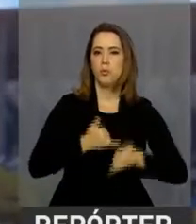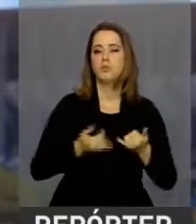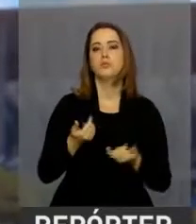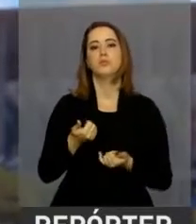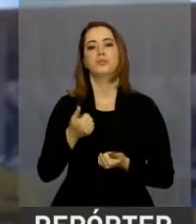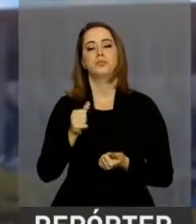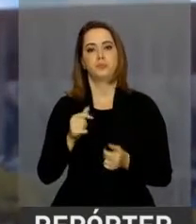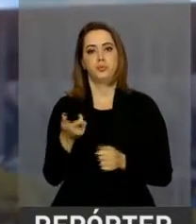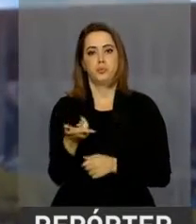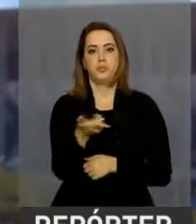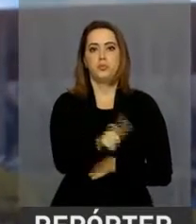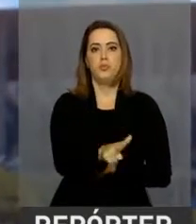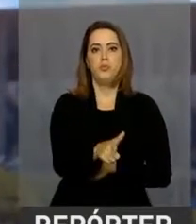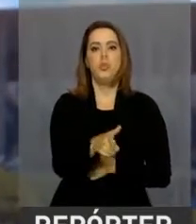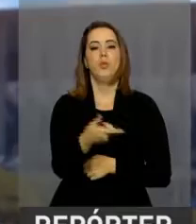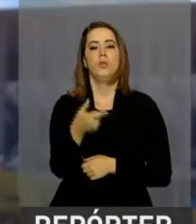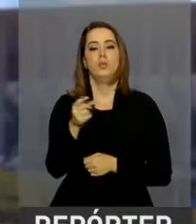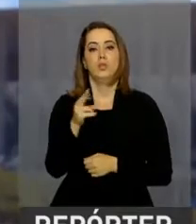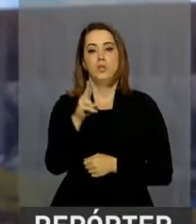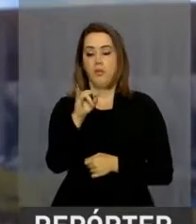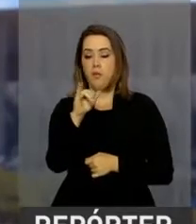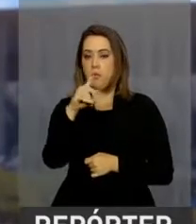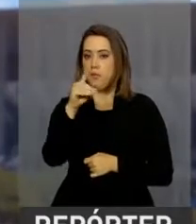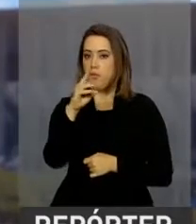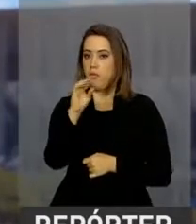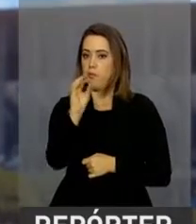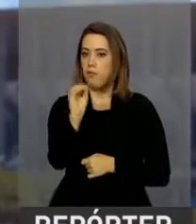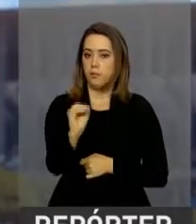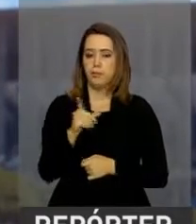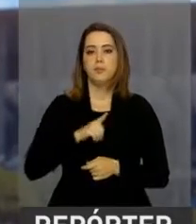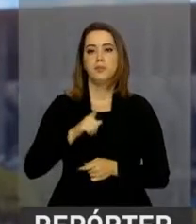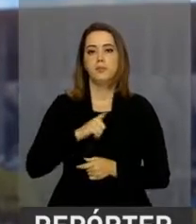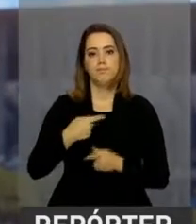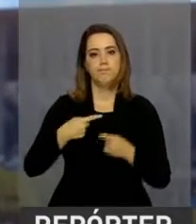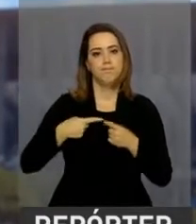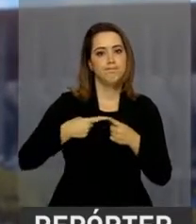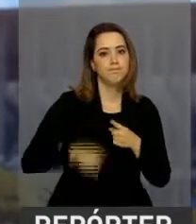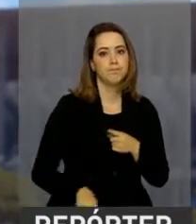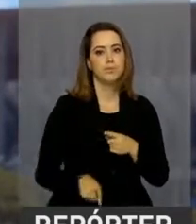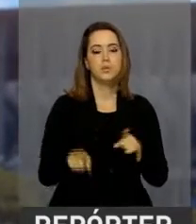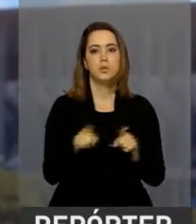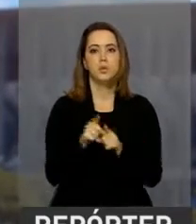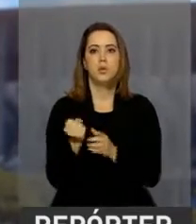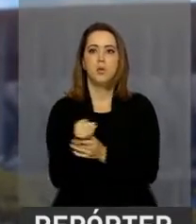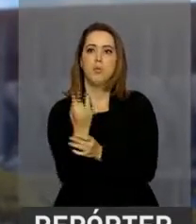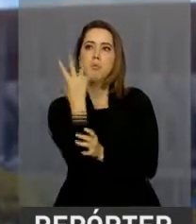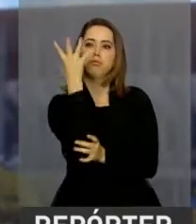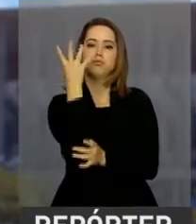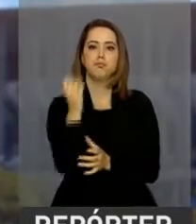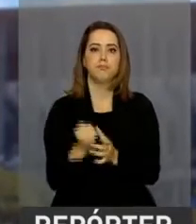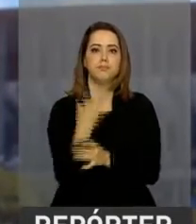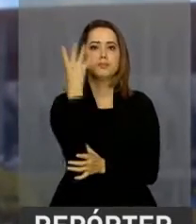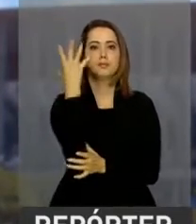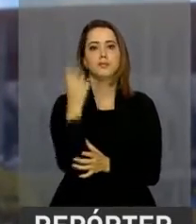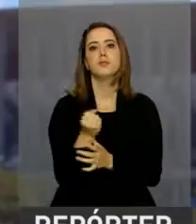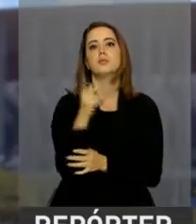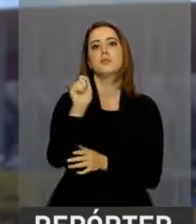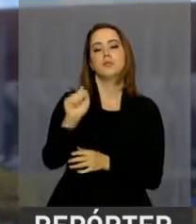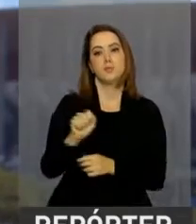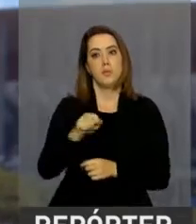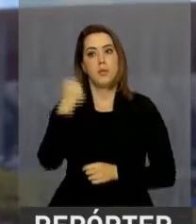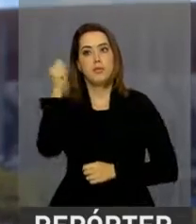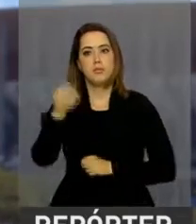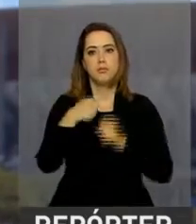que não passarão pelos controles de entrada. Também estão proibidos fogos de artifícios, sinalizadores e bombas